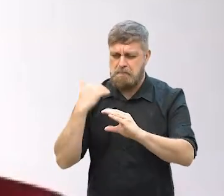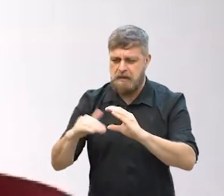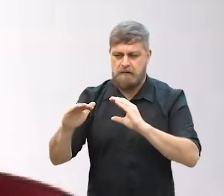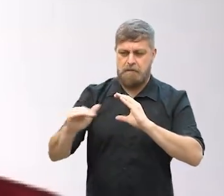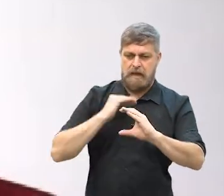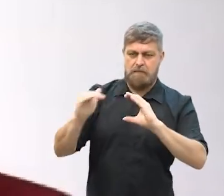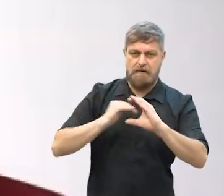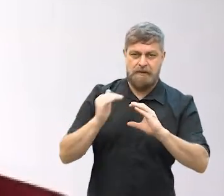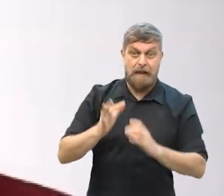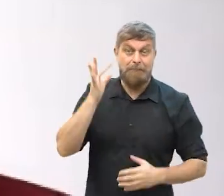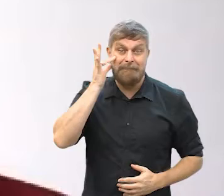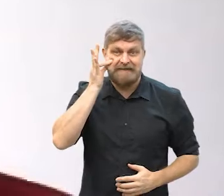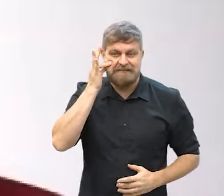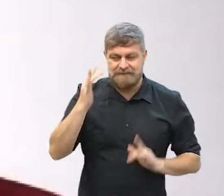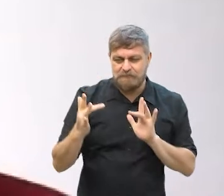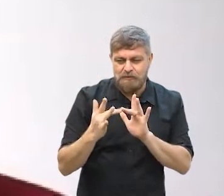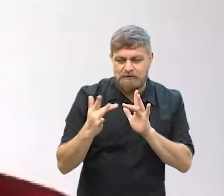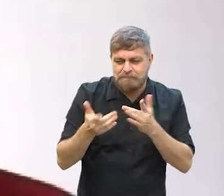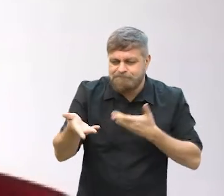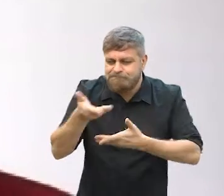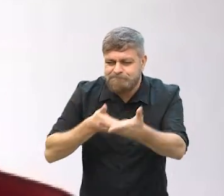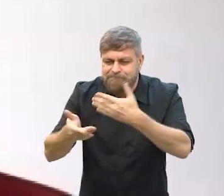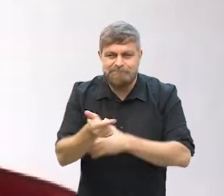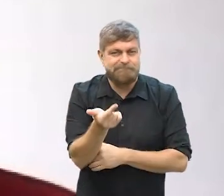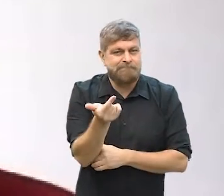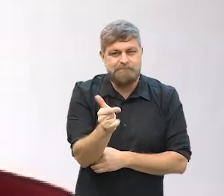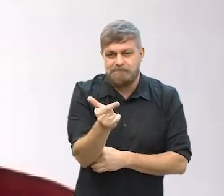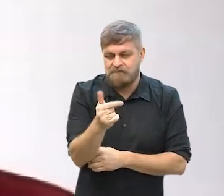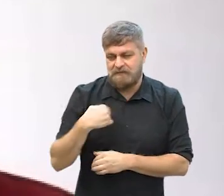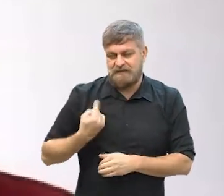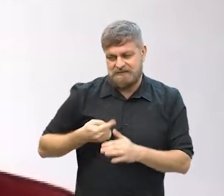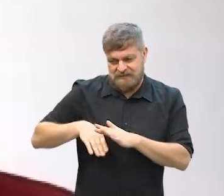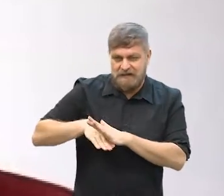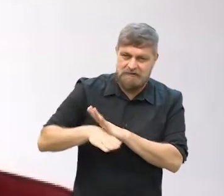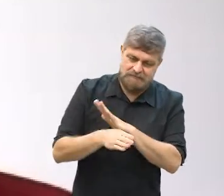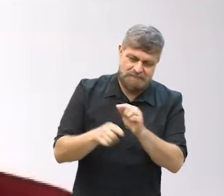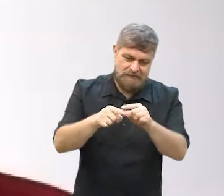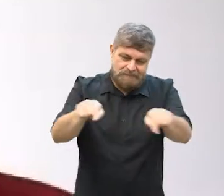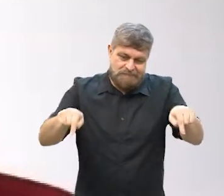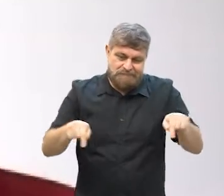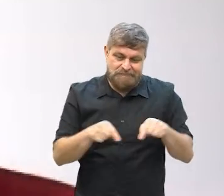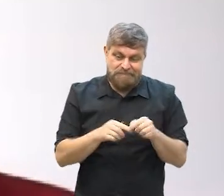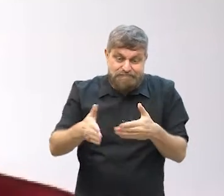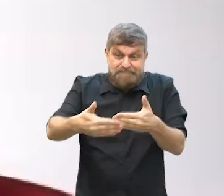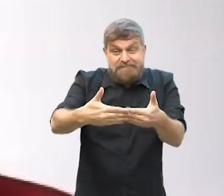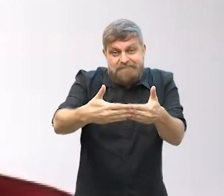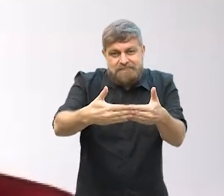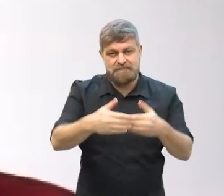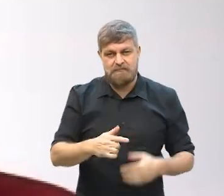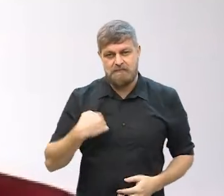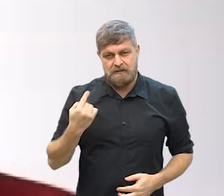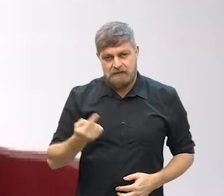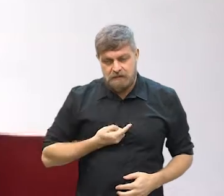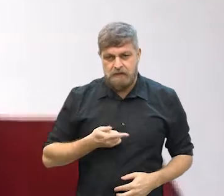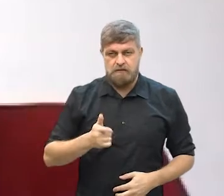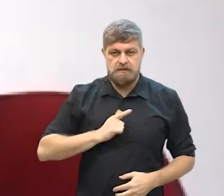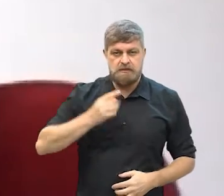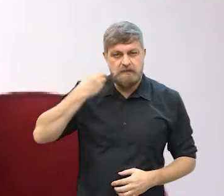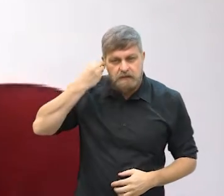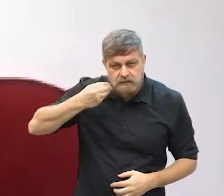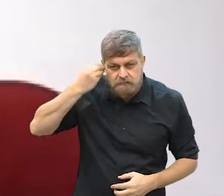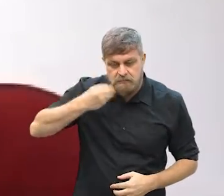e-mails, a gente não tinha ali o contato presencial que a gente costuma ter, né, sempre em sala de aula. Então, assim, por mais que eu tivesse